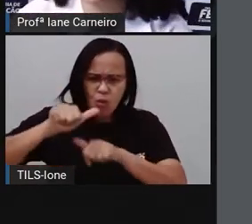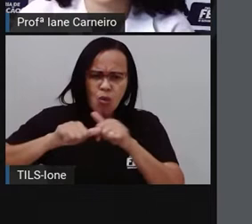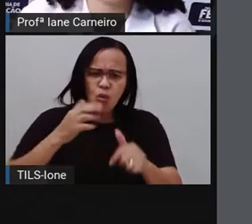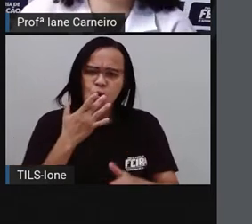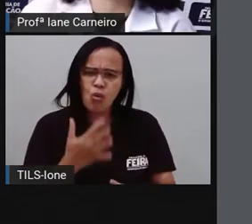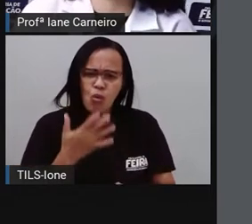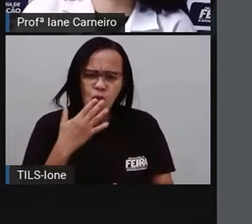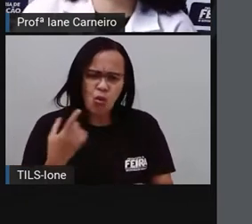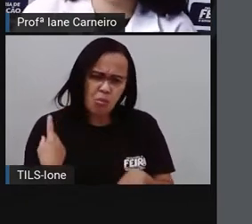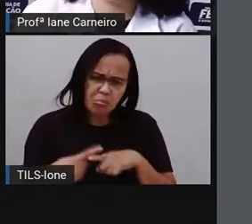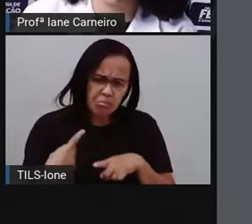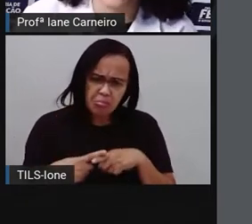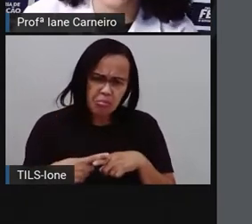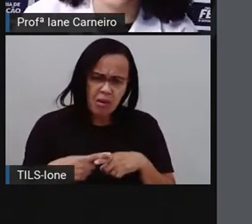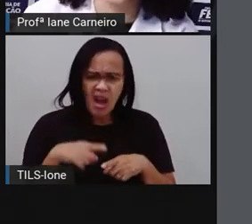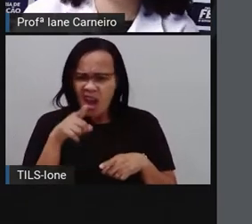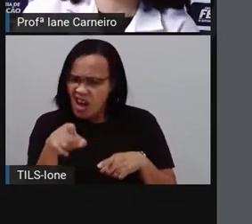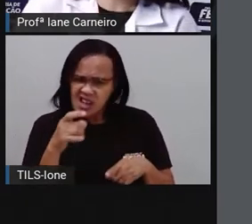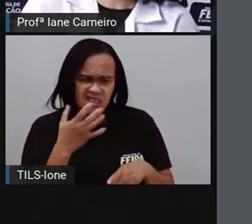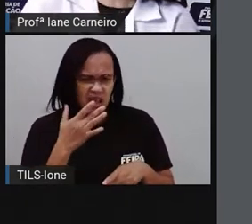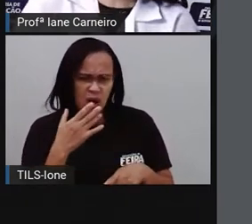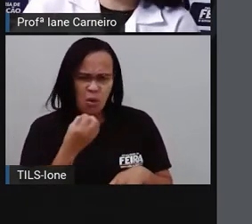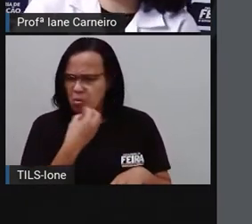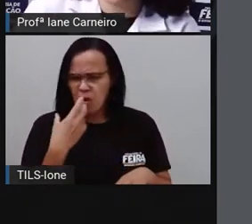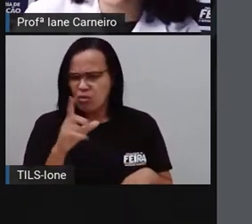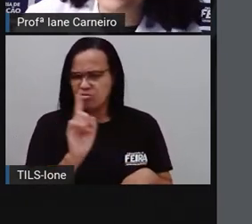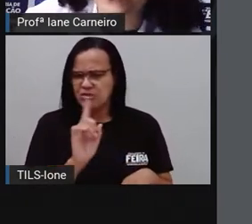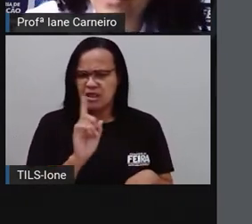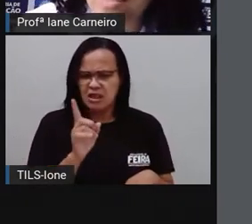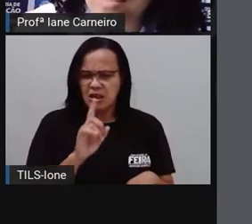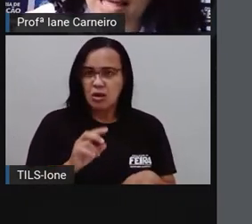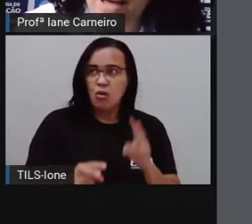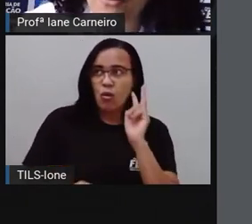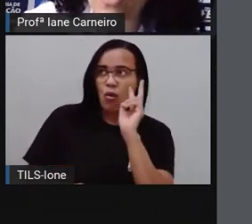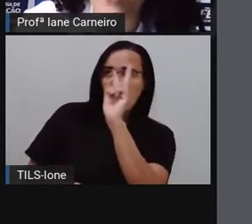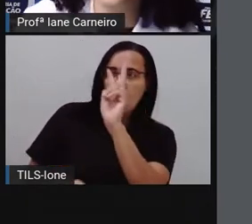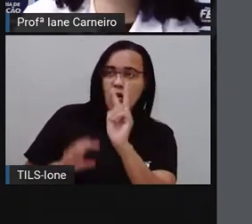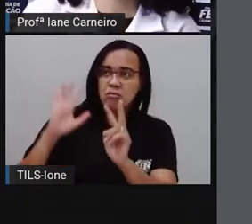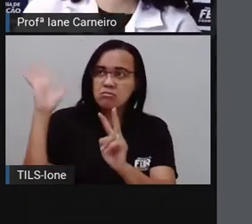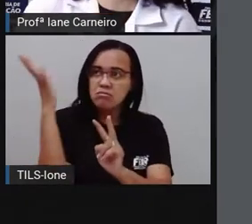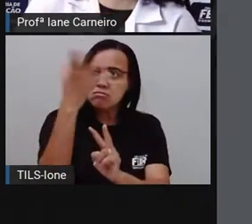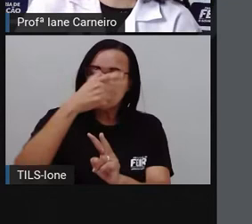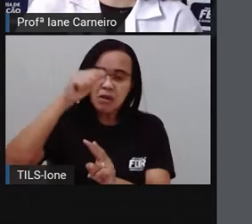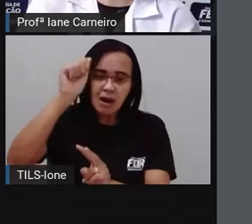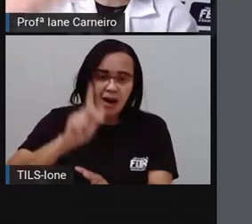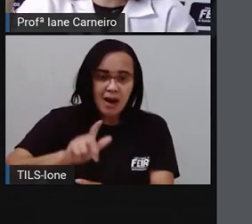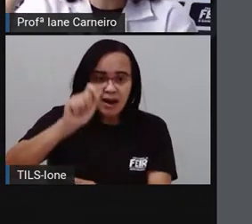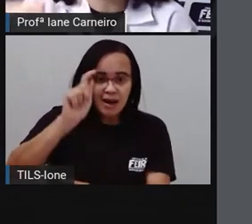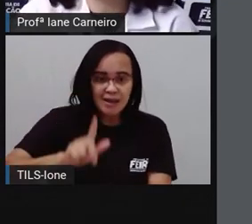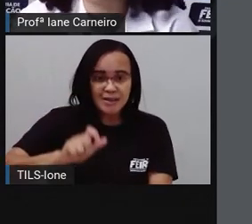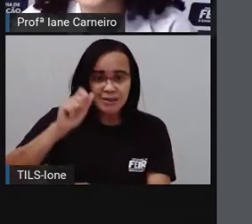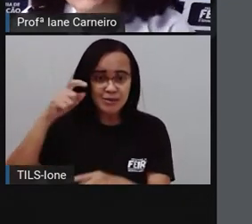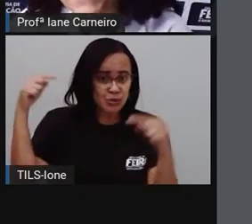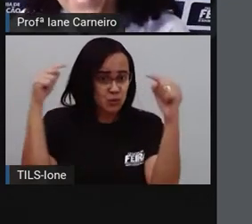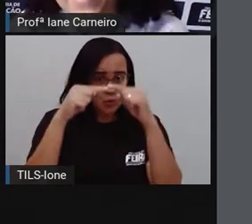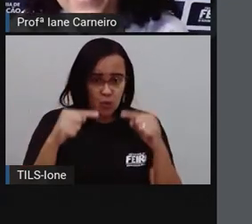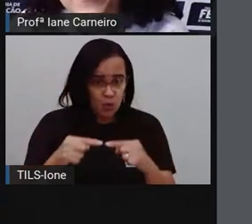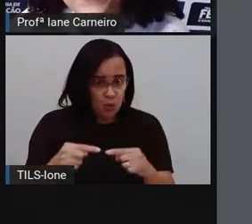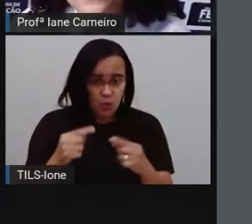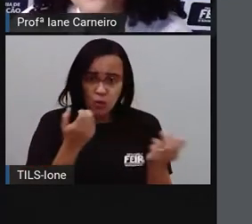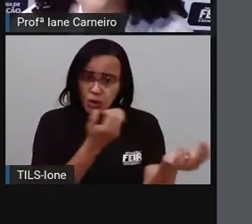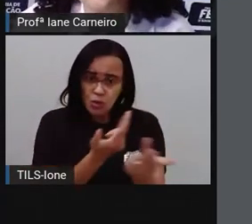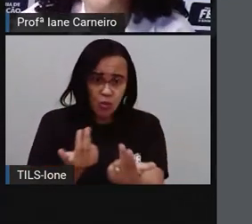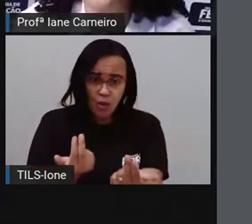Essa cor não lhe cai bem. Olhe para o azul do céu, por que não fica azul também?